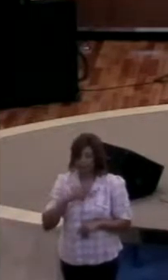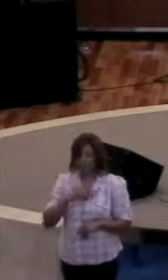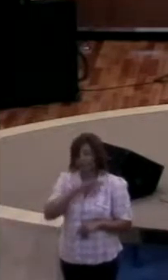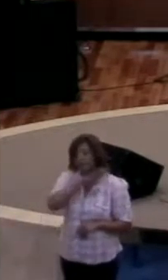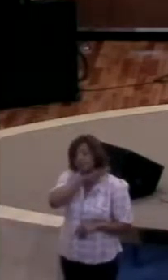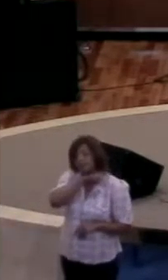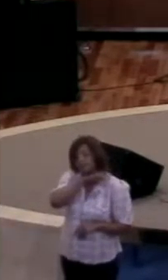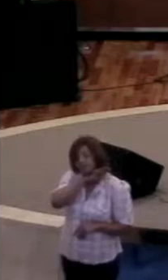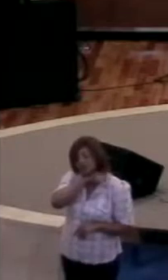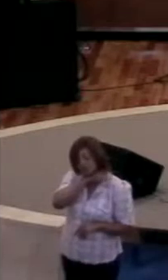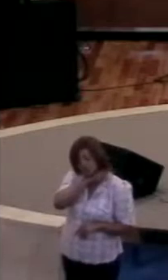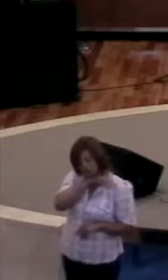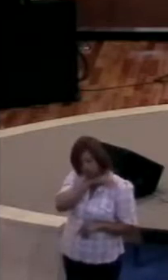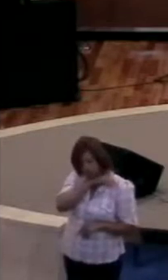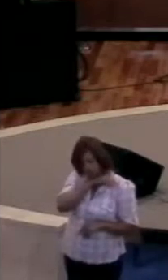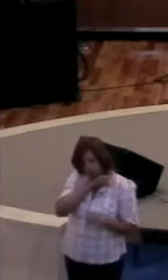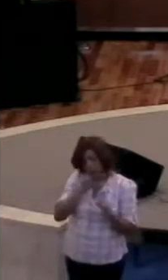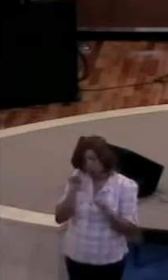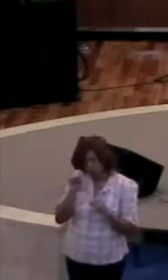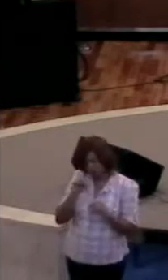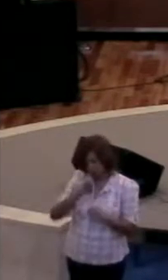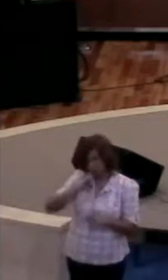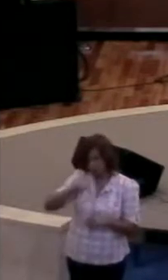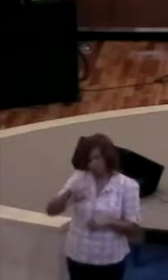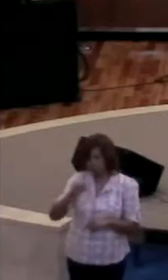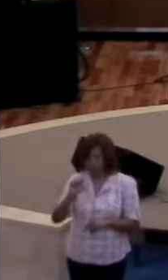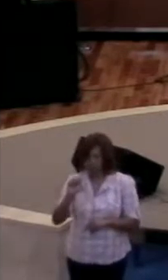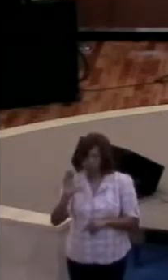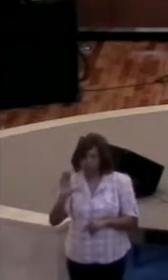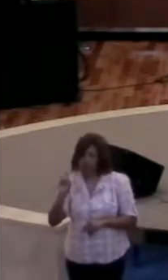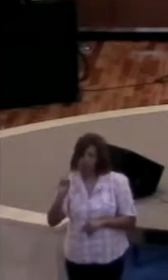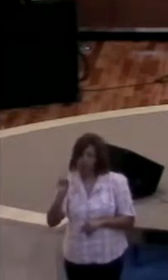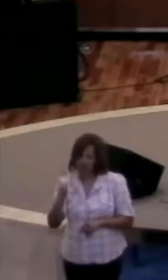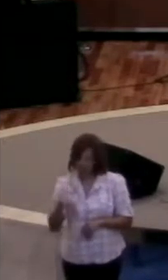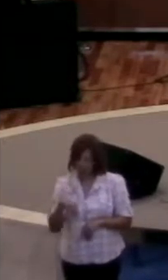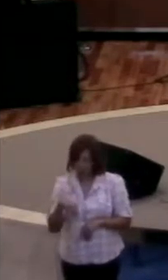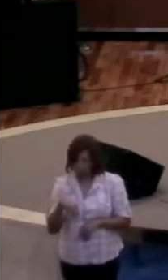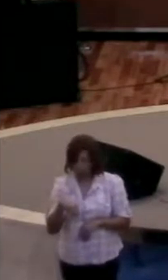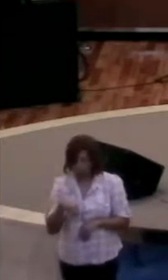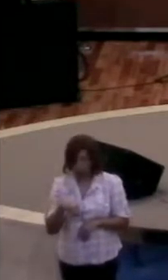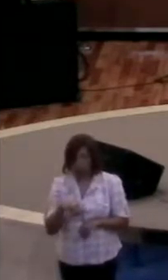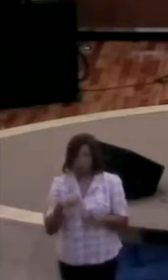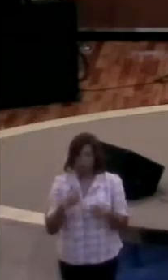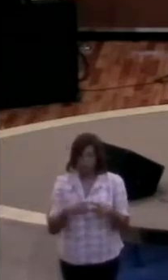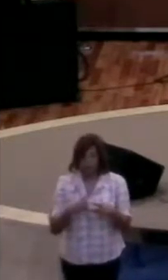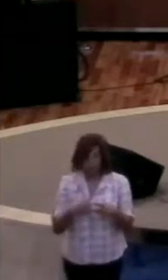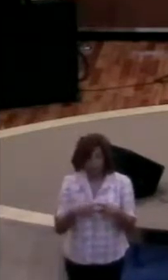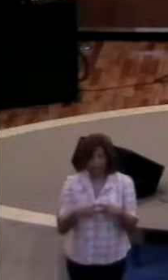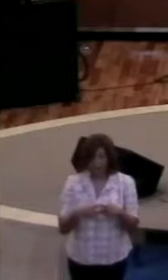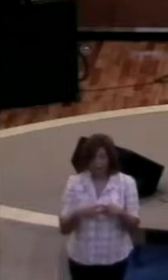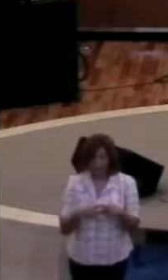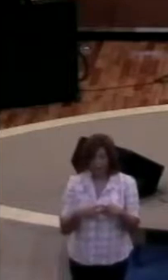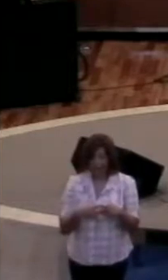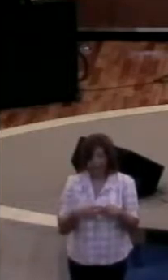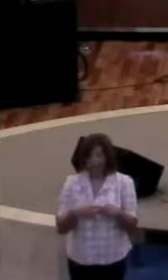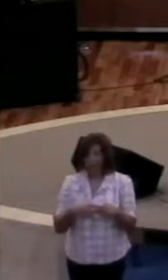o preferido de Deus. Deus ama tanto você, Deus ama tanto essa igreja, que mesmo que você não sinta e não veja,